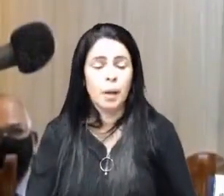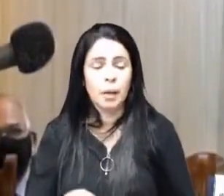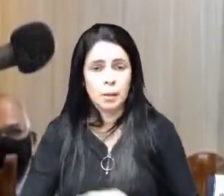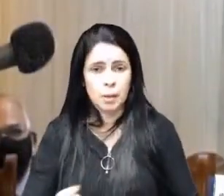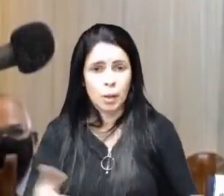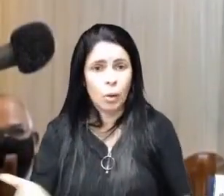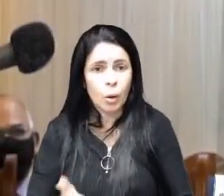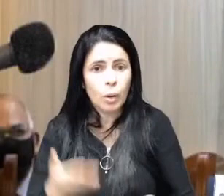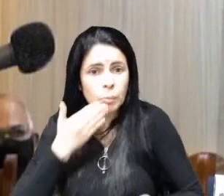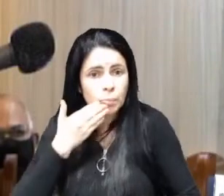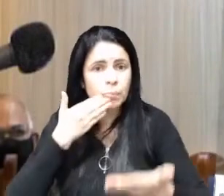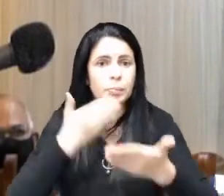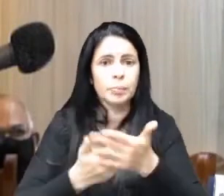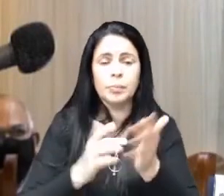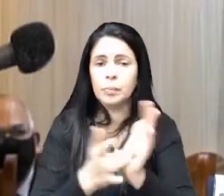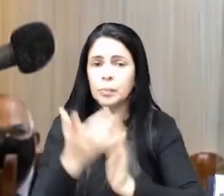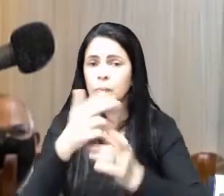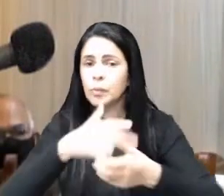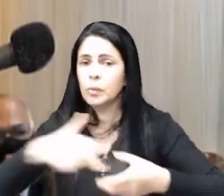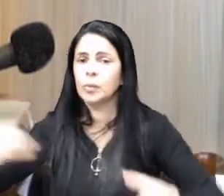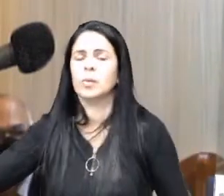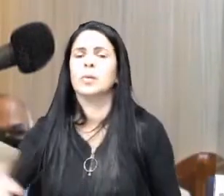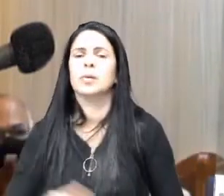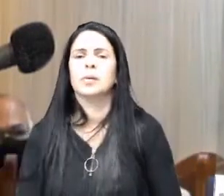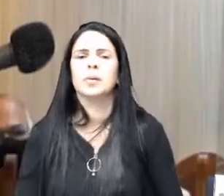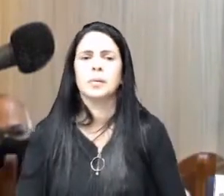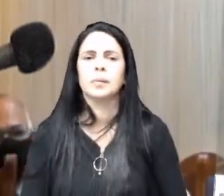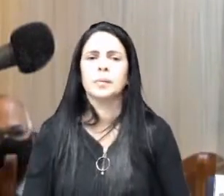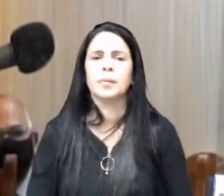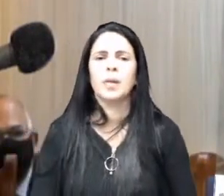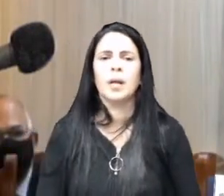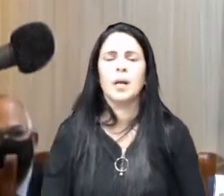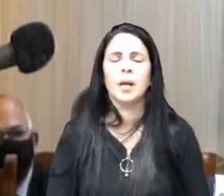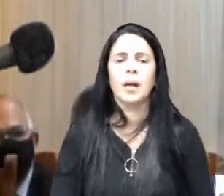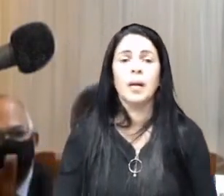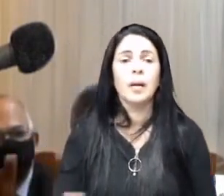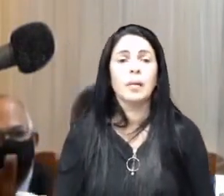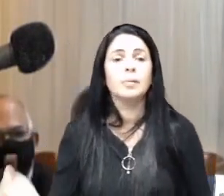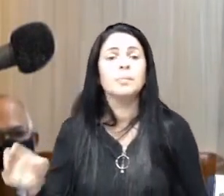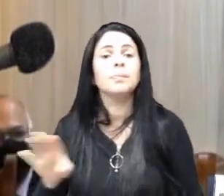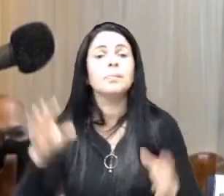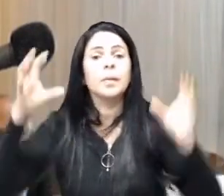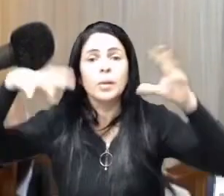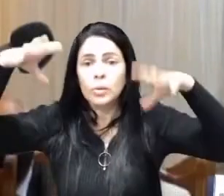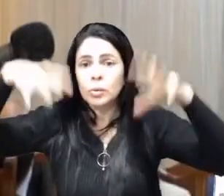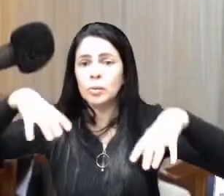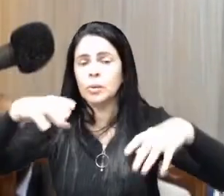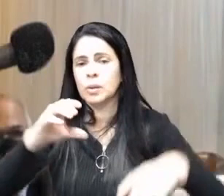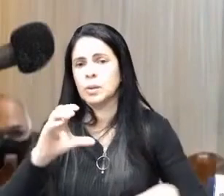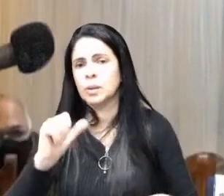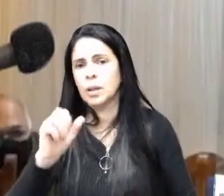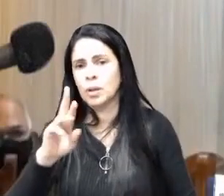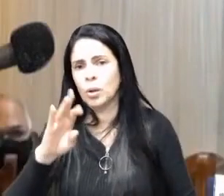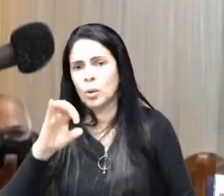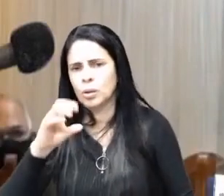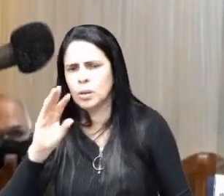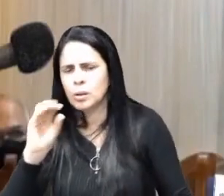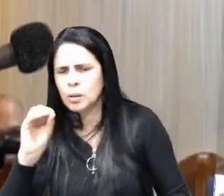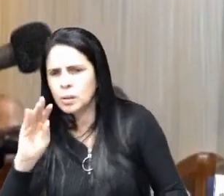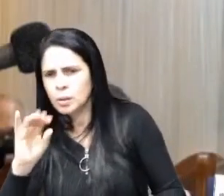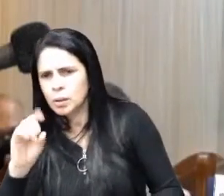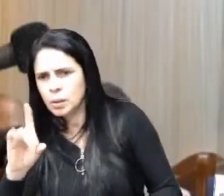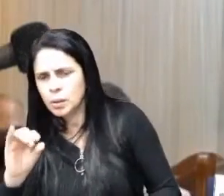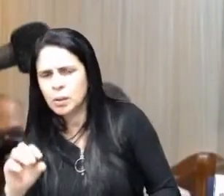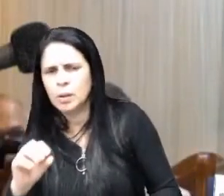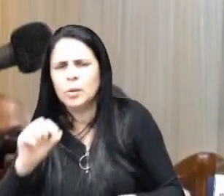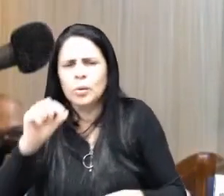fim, antes de se colher o fruto, vem a chuva serôdia, que é aquela chuva fina, só